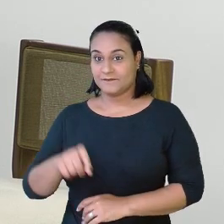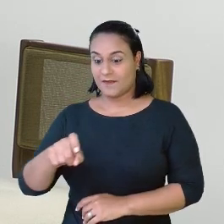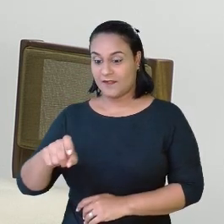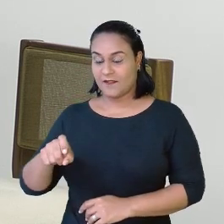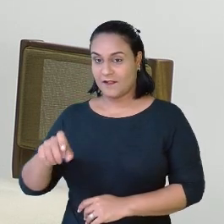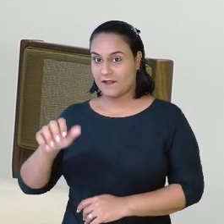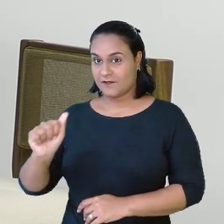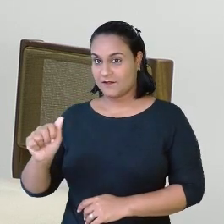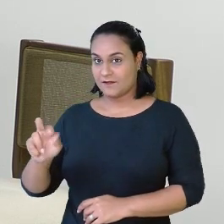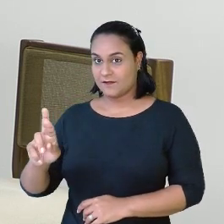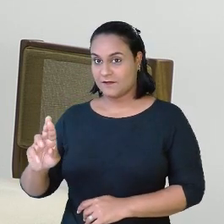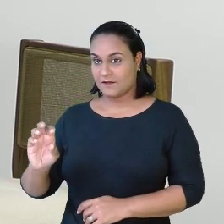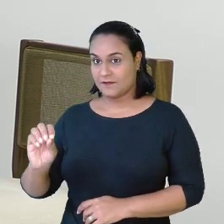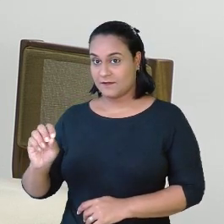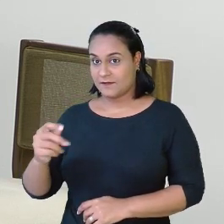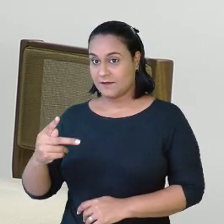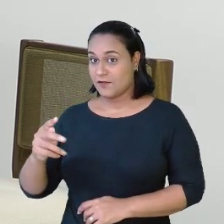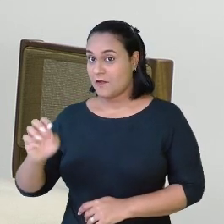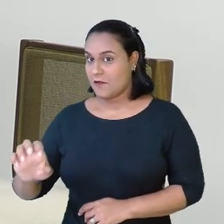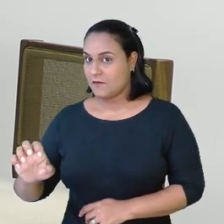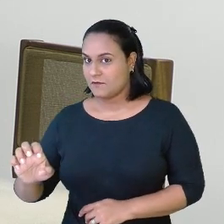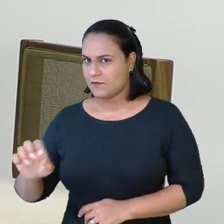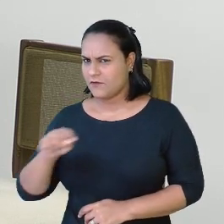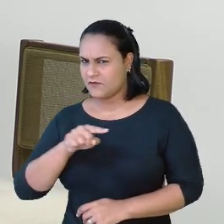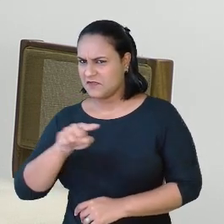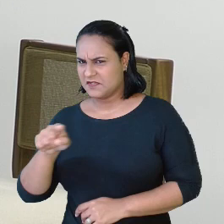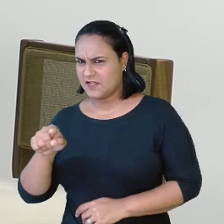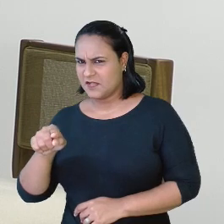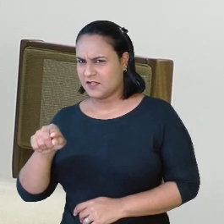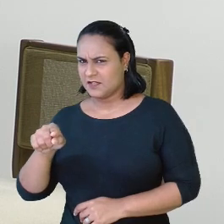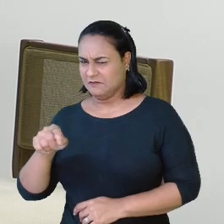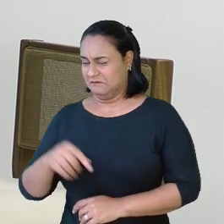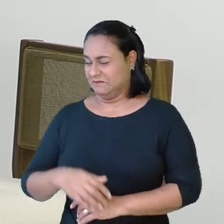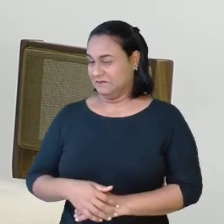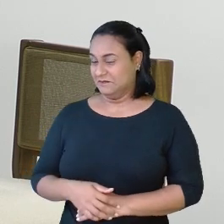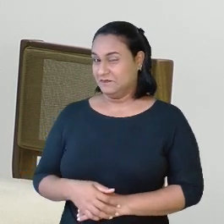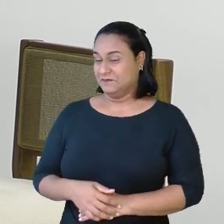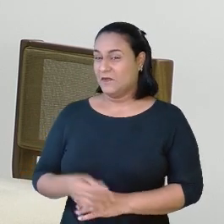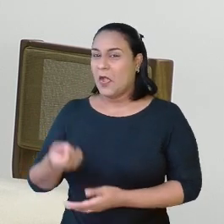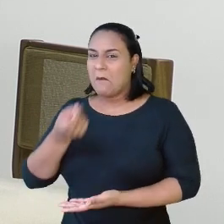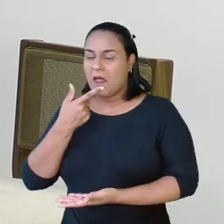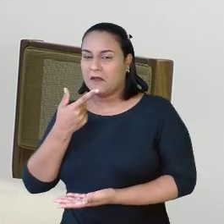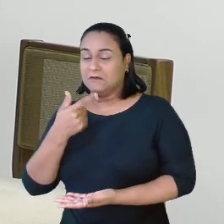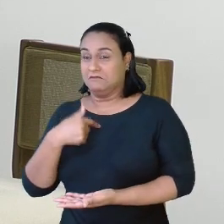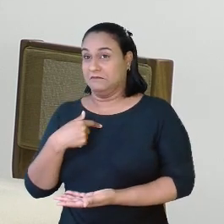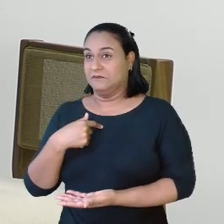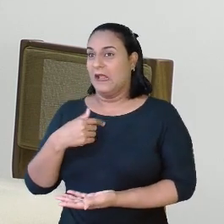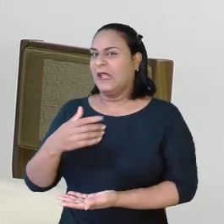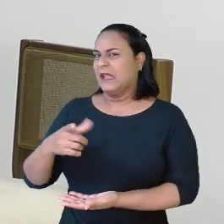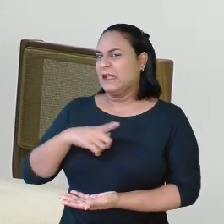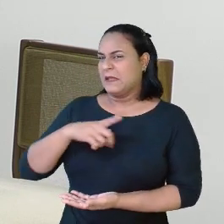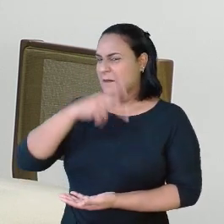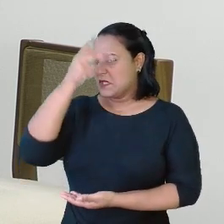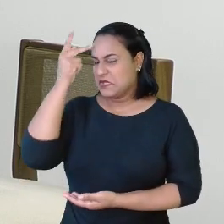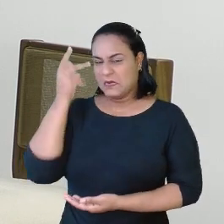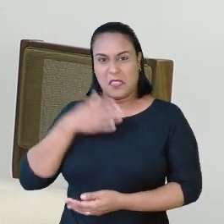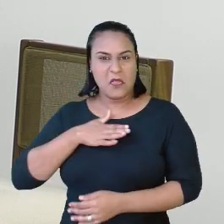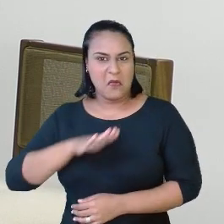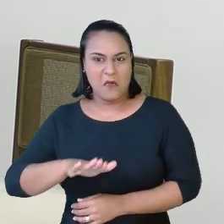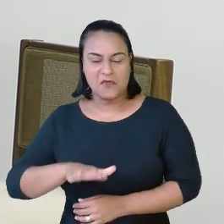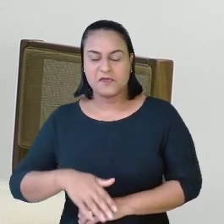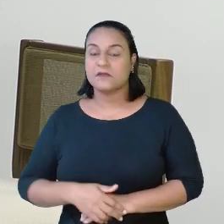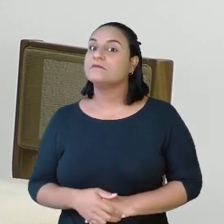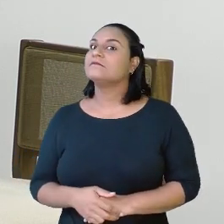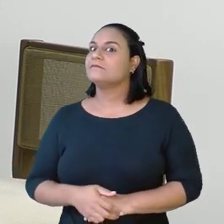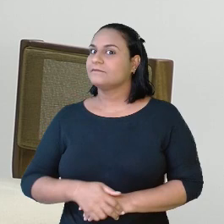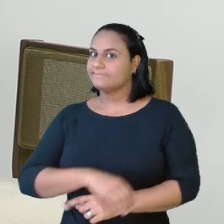xarope. Xarope. Alguém aqui já tomou xarope? Tem gente que gosta, tem gente que não gosta. Então, a gente já viu a